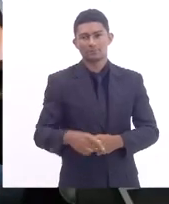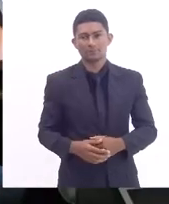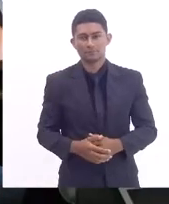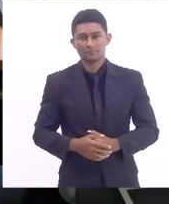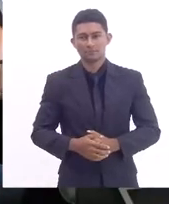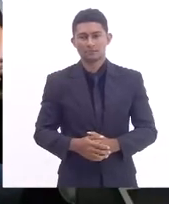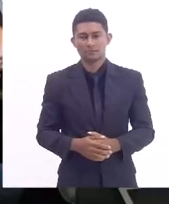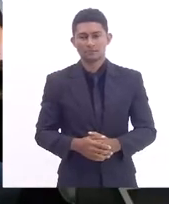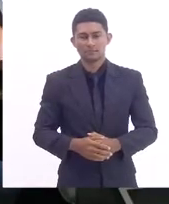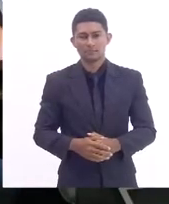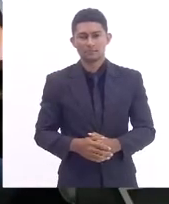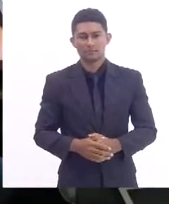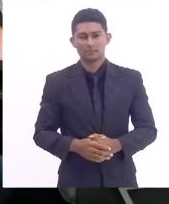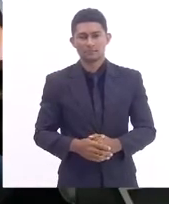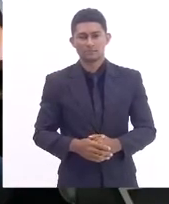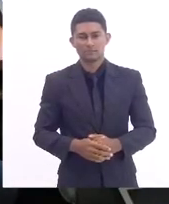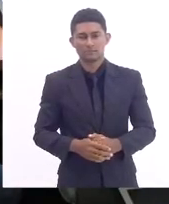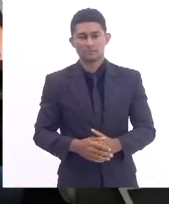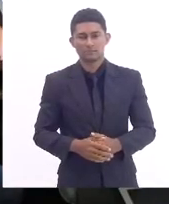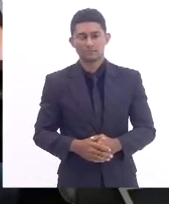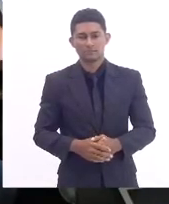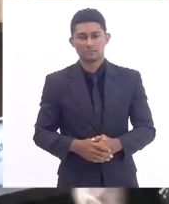E aí